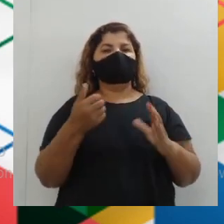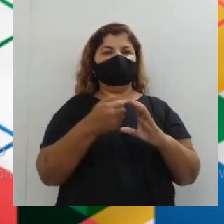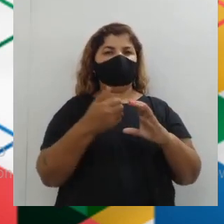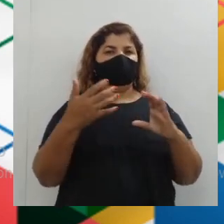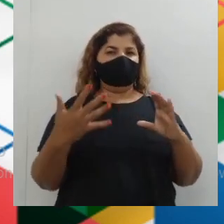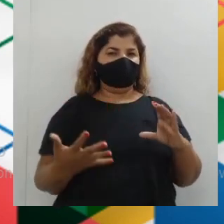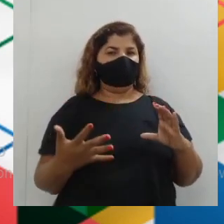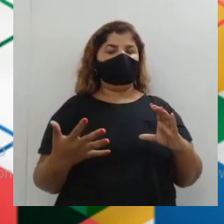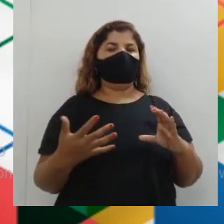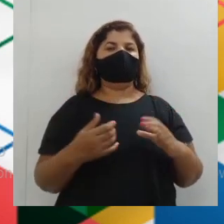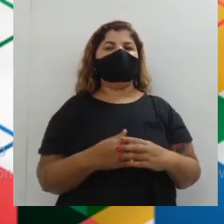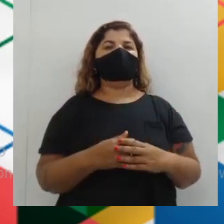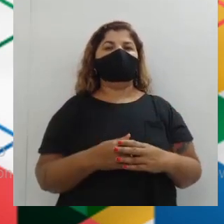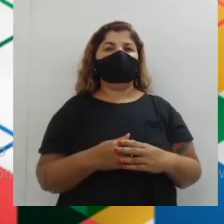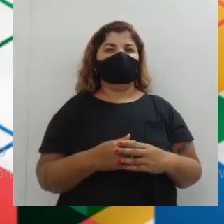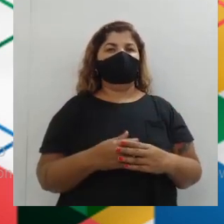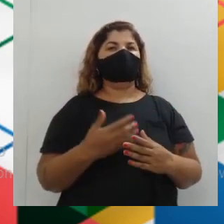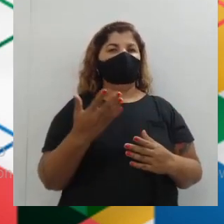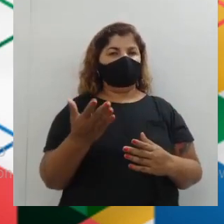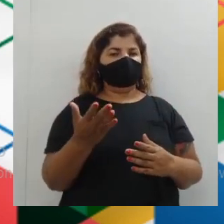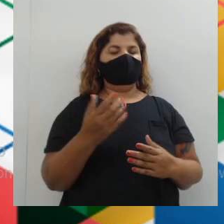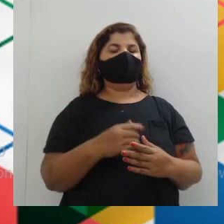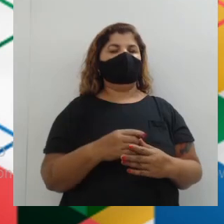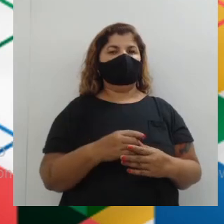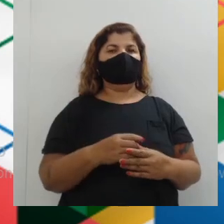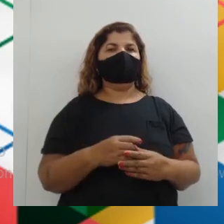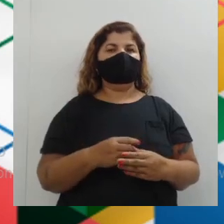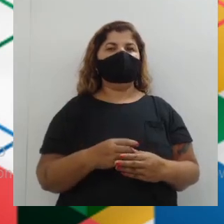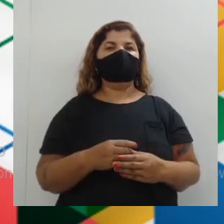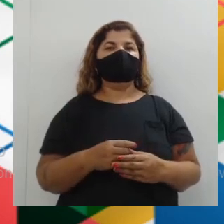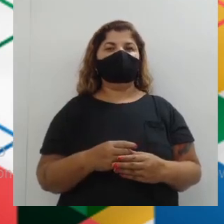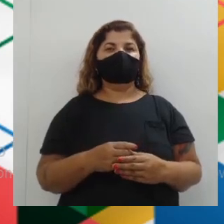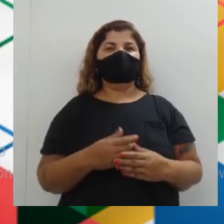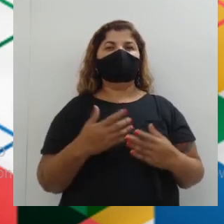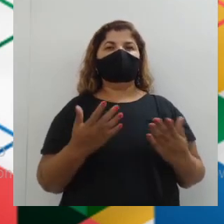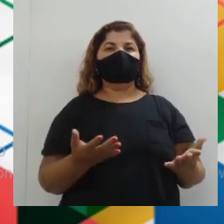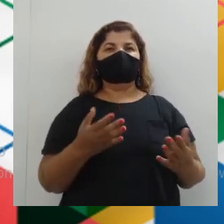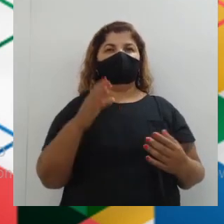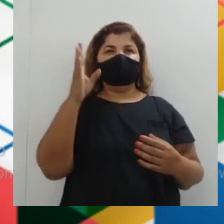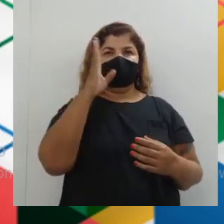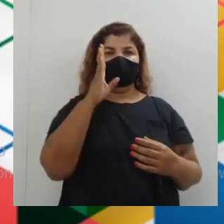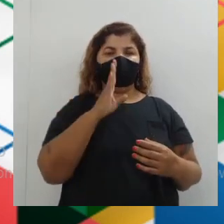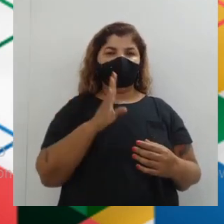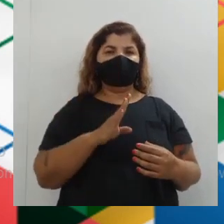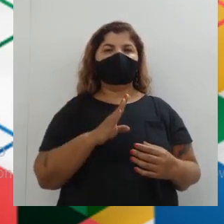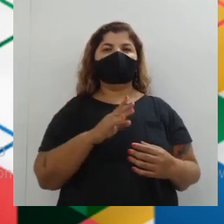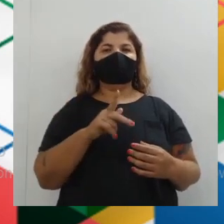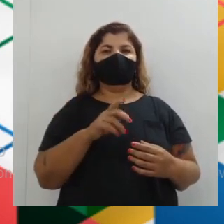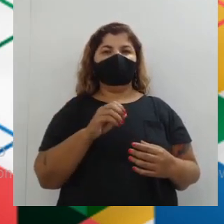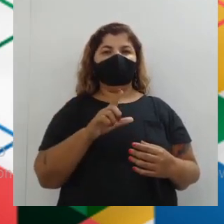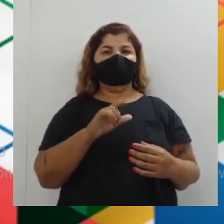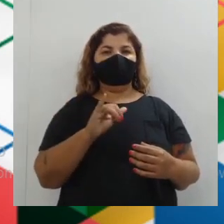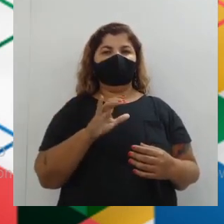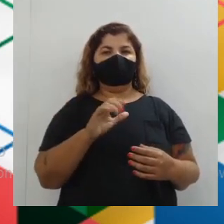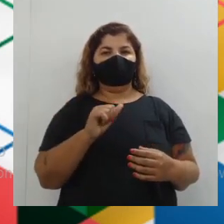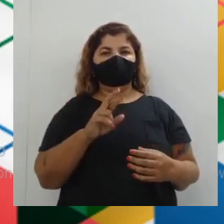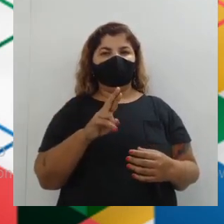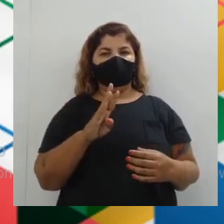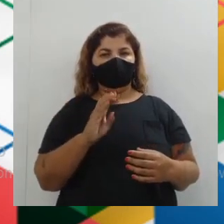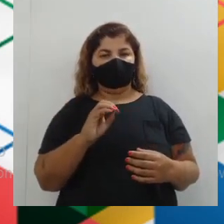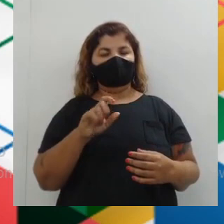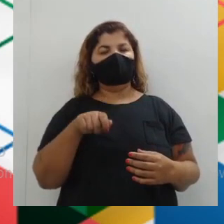obras de Barreto, tá certo? Então, o nacionalista Policarpo Quaresma, que é o